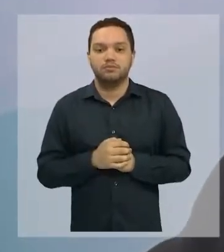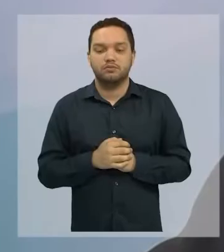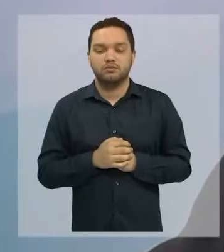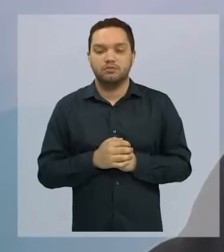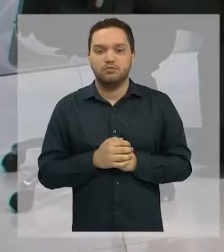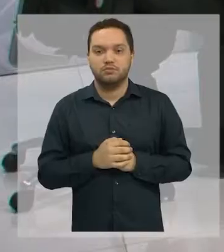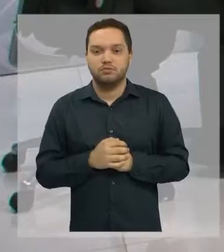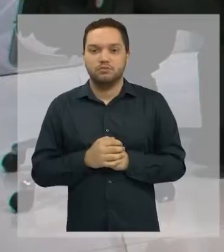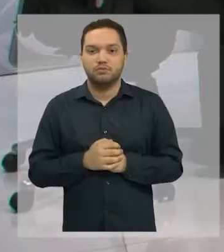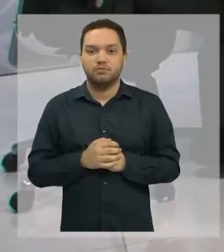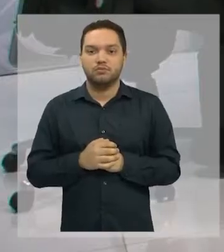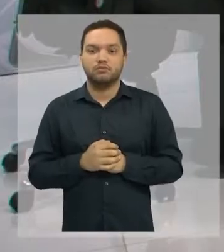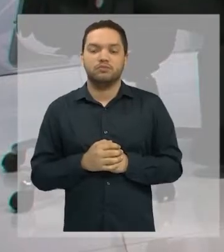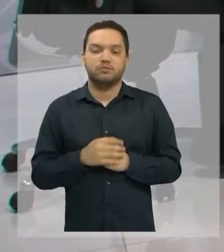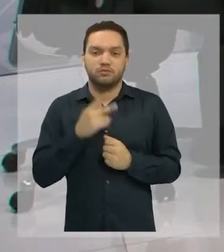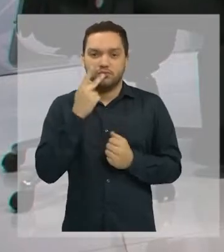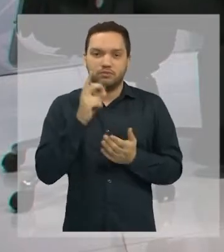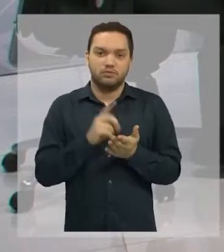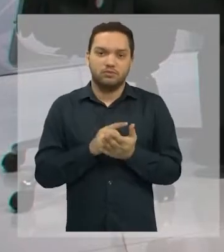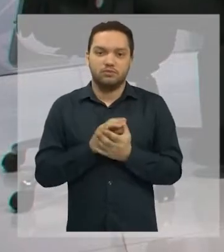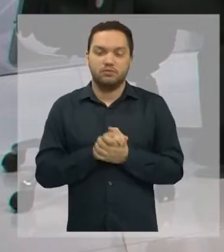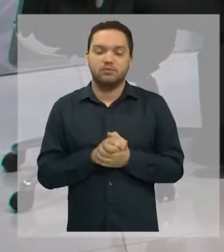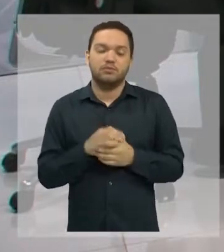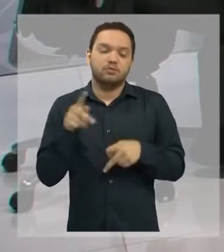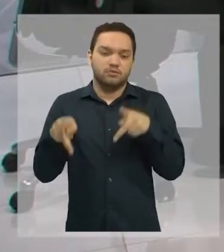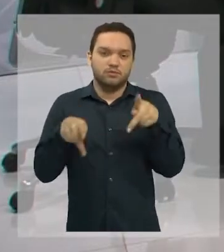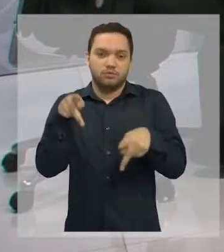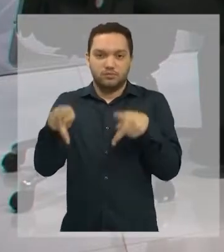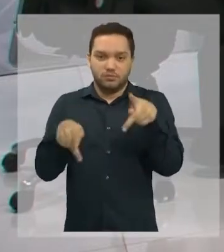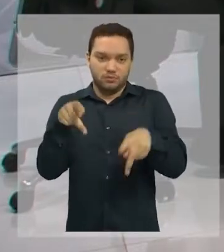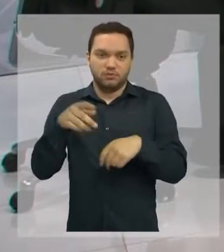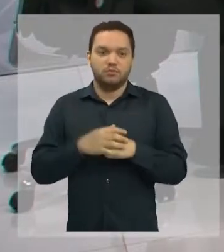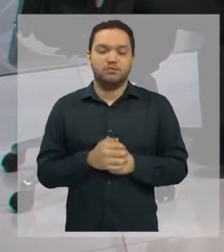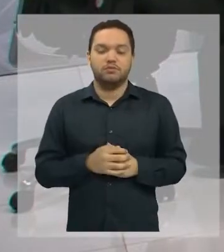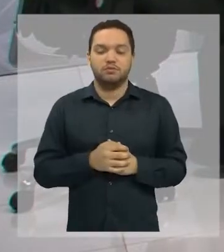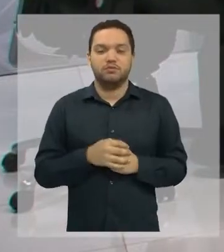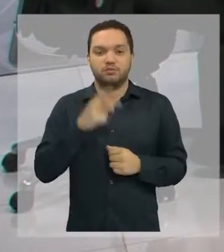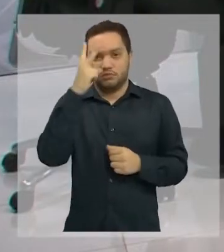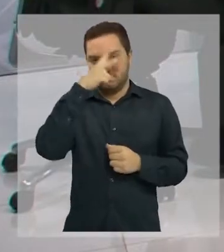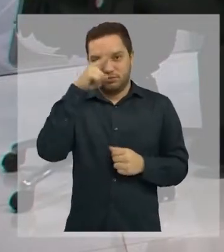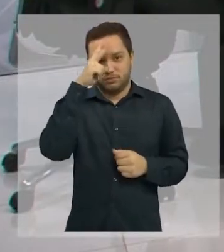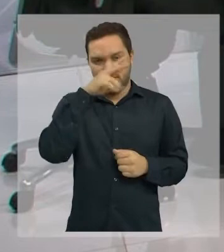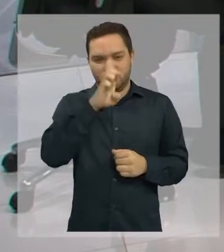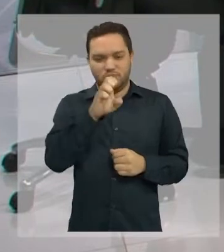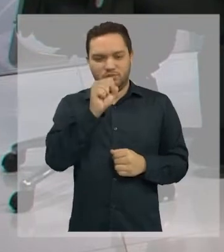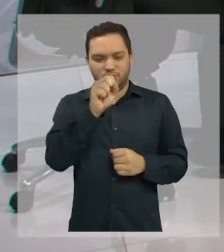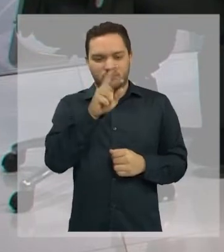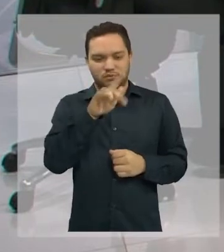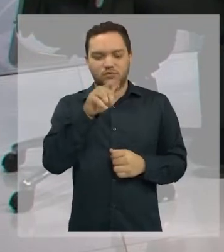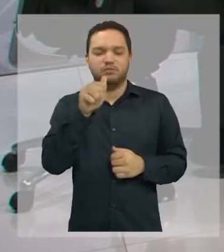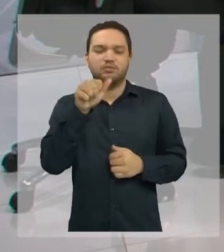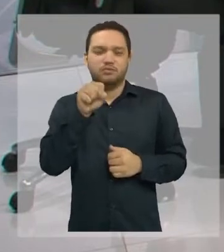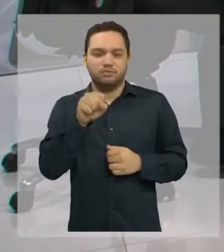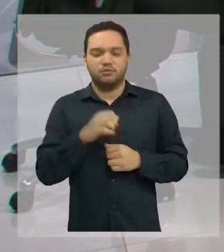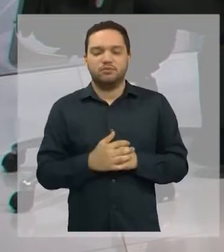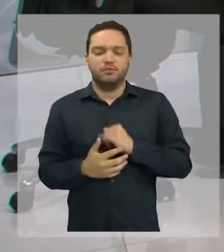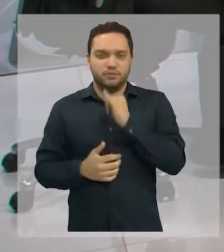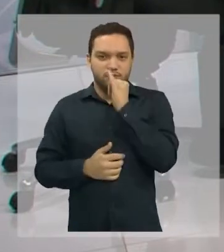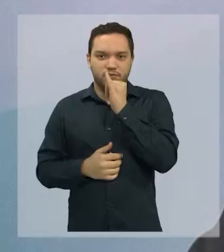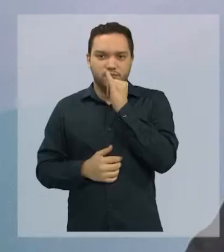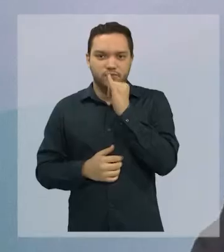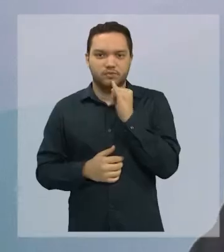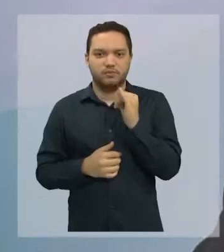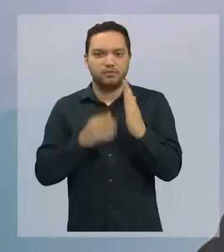pela mídia digital. Mas aí com mais franqueza, é o povo, né? Eu me lembro Estrigas dizendo o seguinte: o sujeito